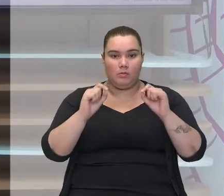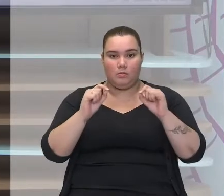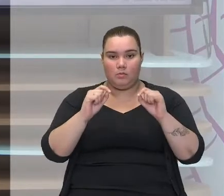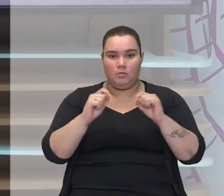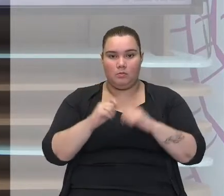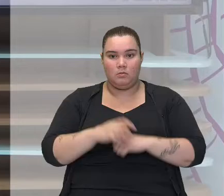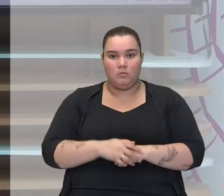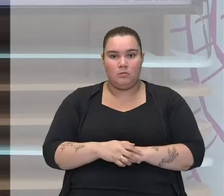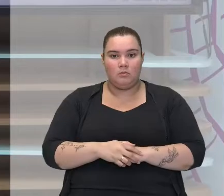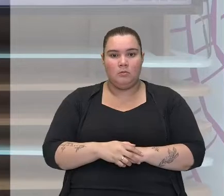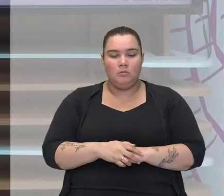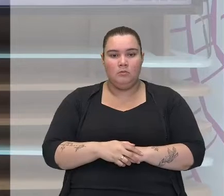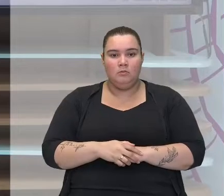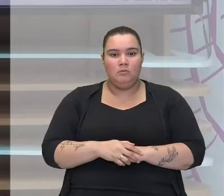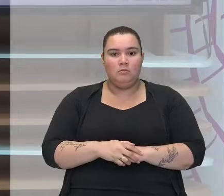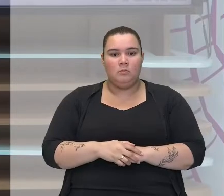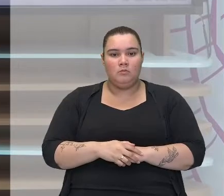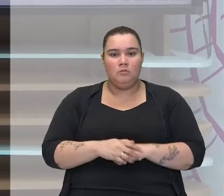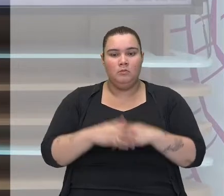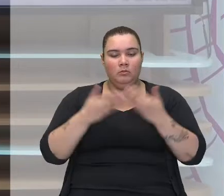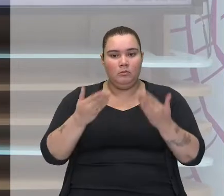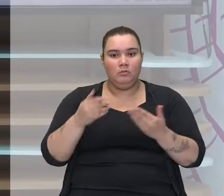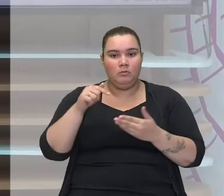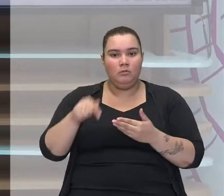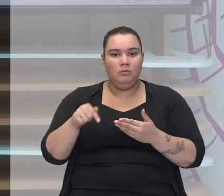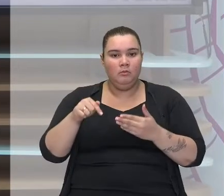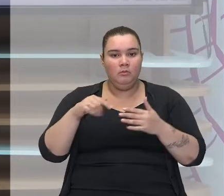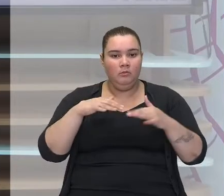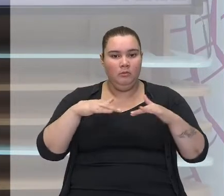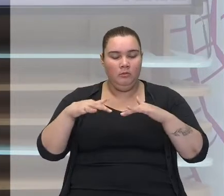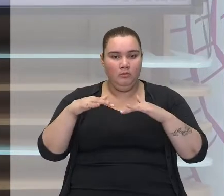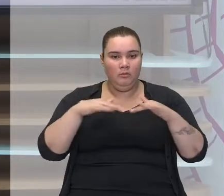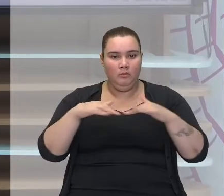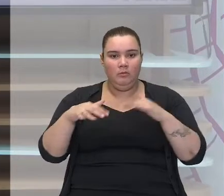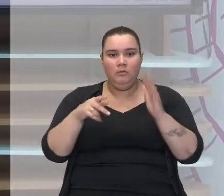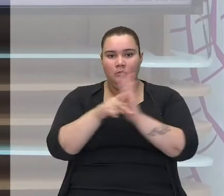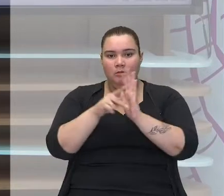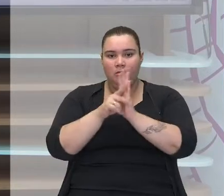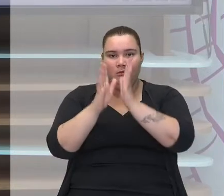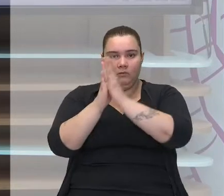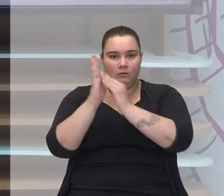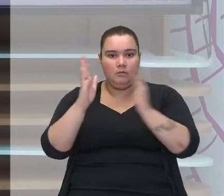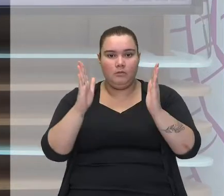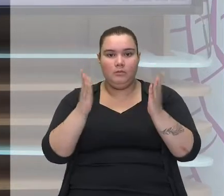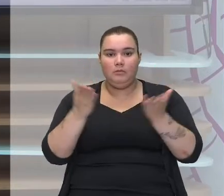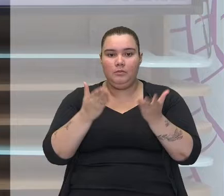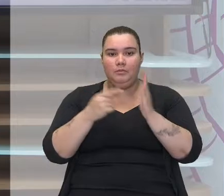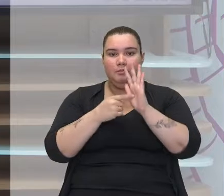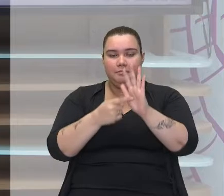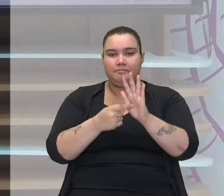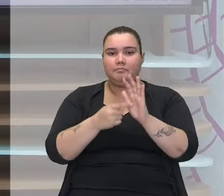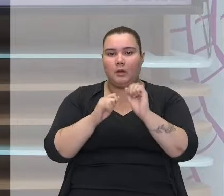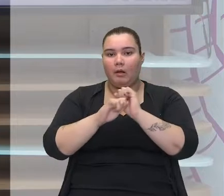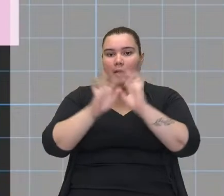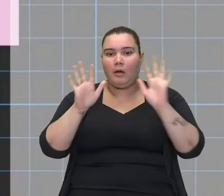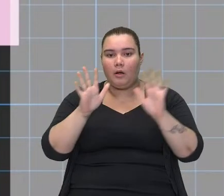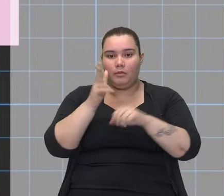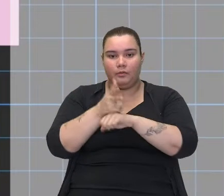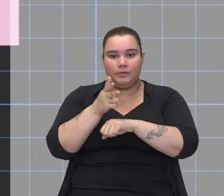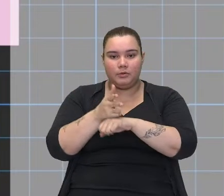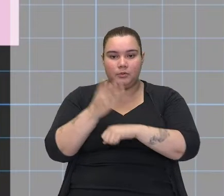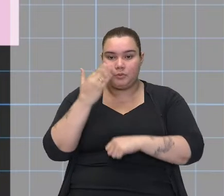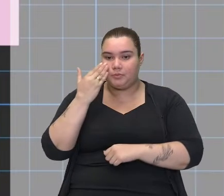esse movimento aqui de reflexão, tá? Agora numa animação para ficar mais claro para você, ó.